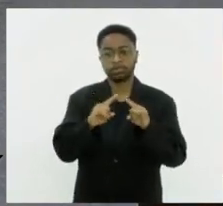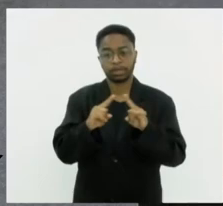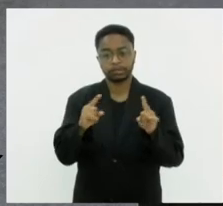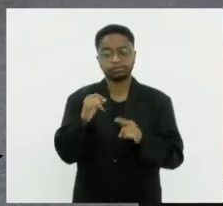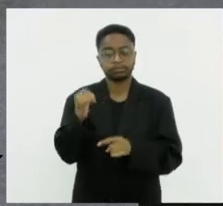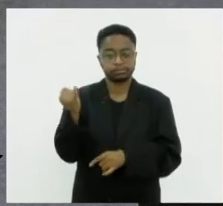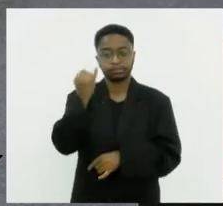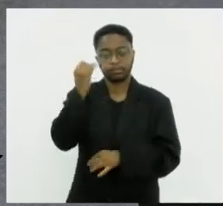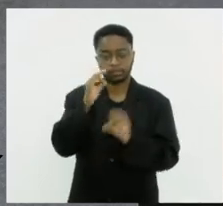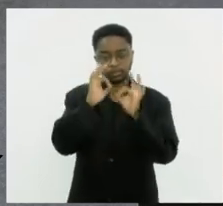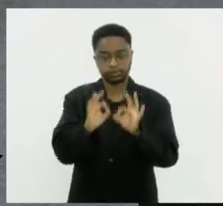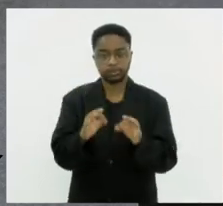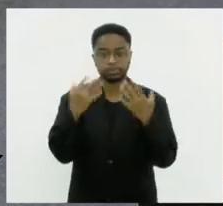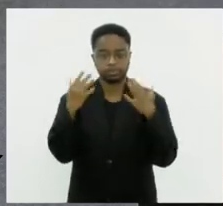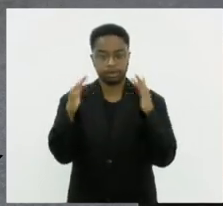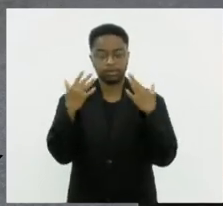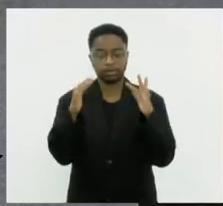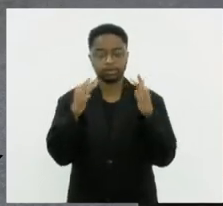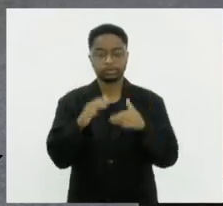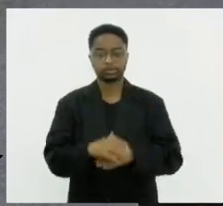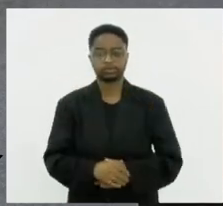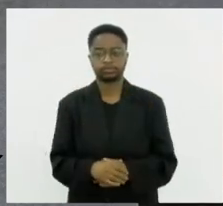é civilizatório. Parabéns.